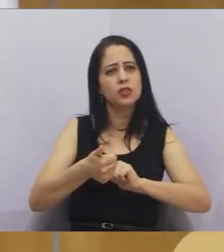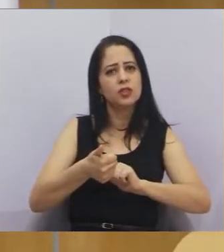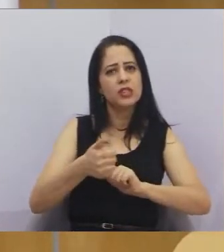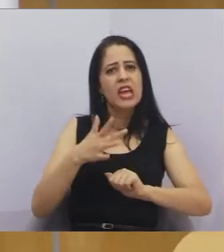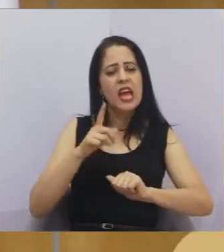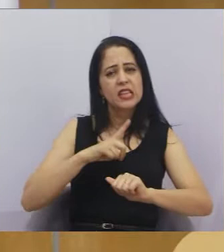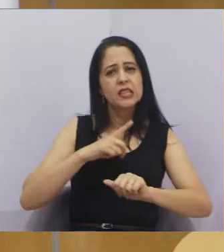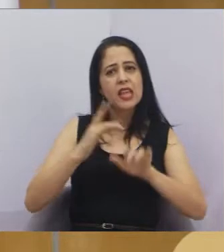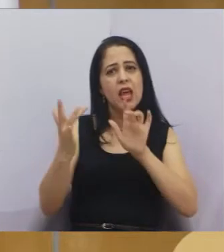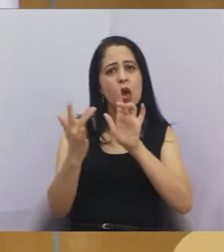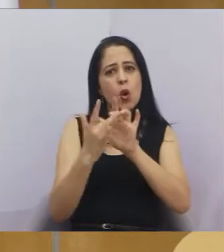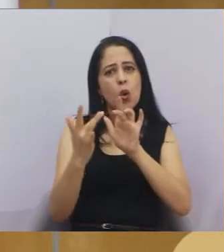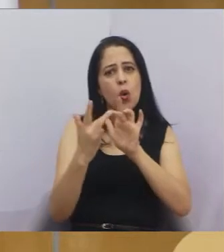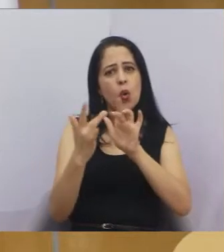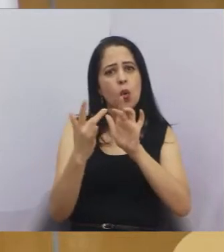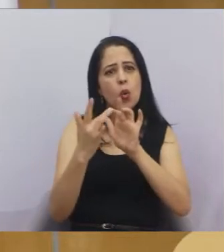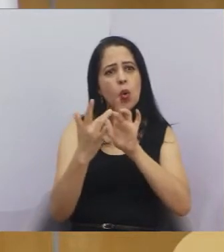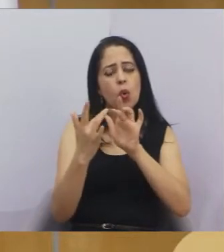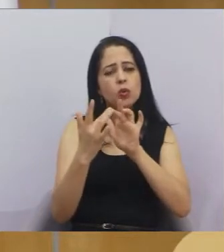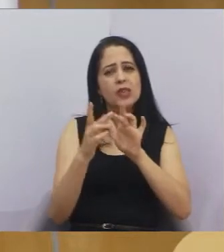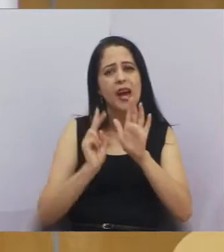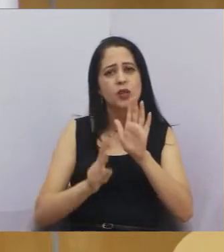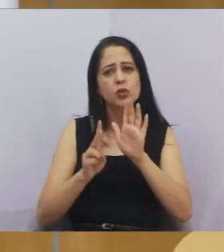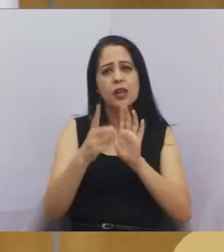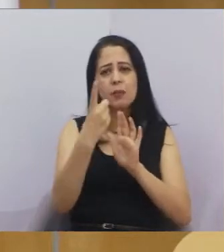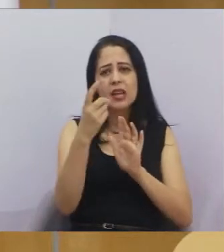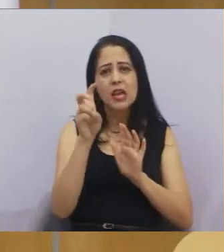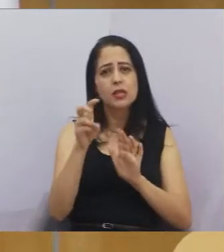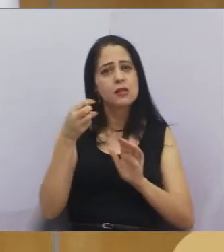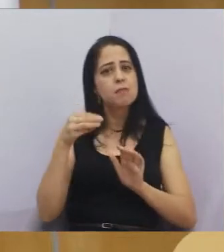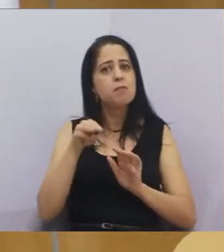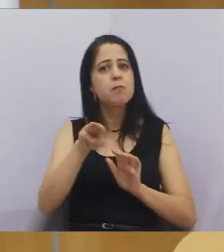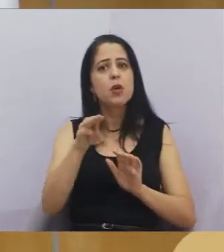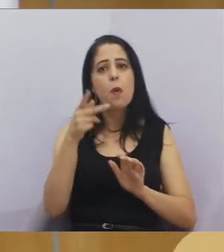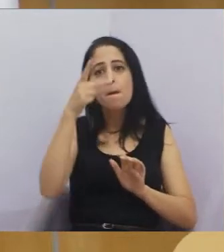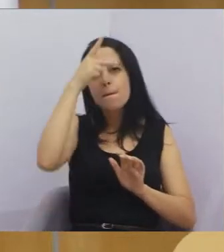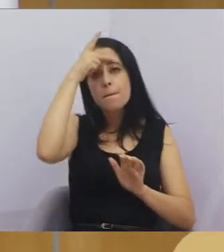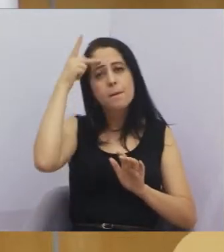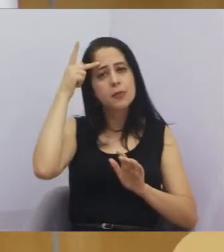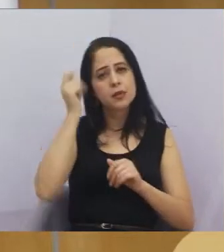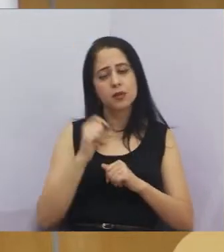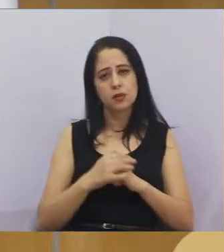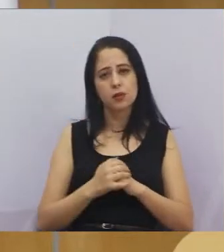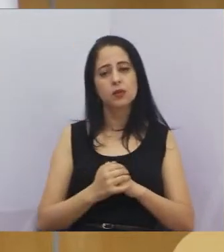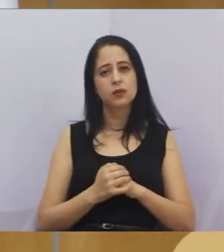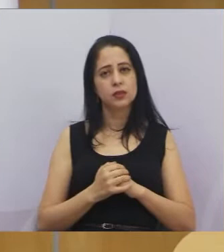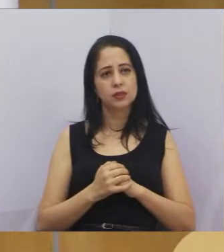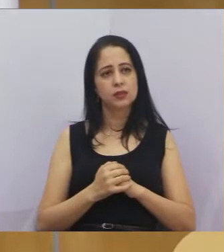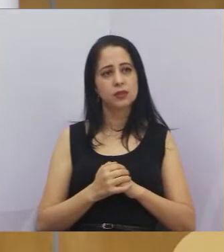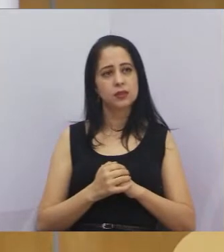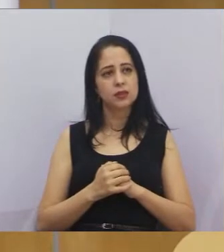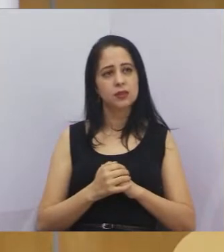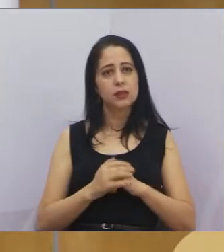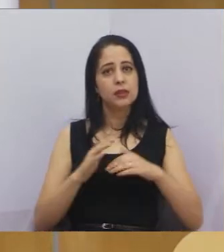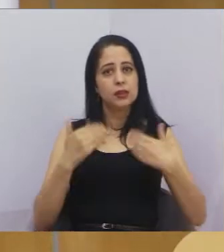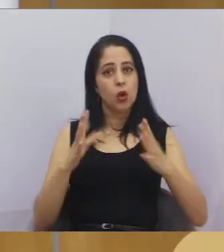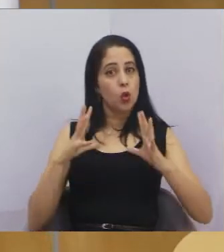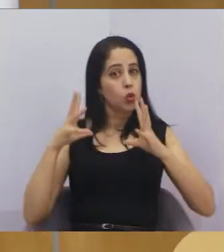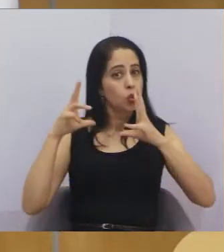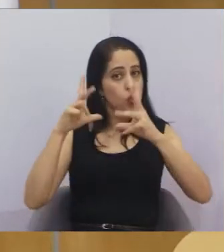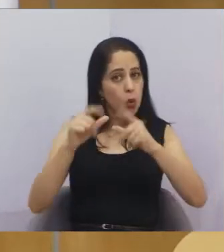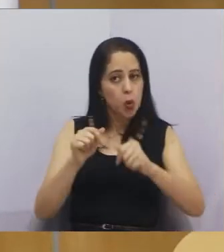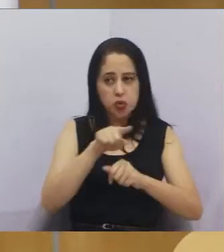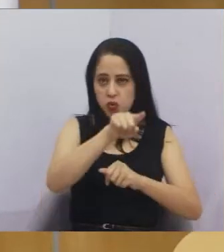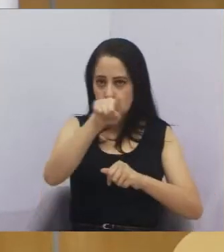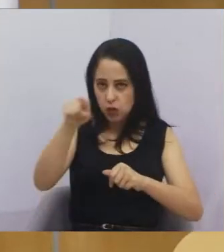direto com aproximadamente 15 mil pessoas. 15 mil pessoas. Então, todos que estão